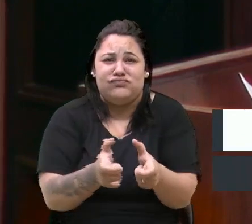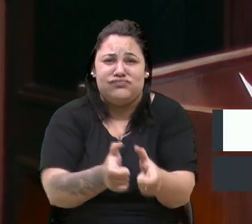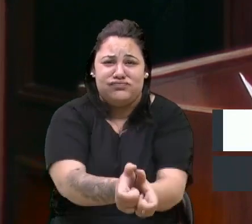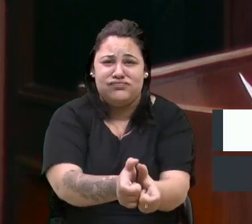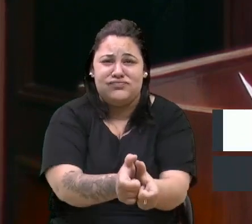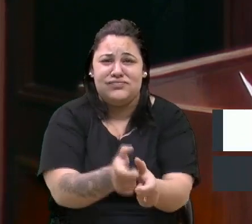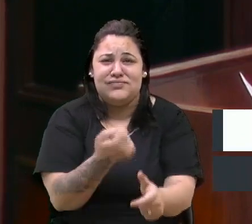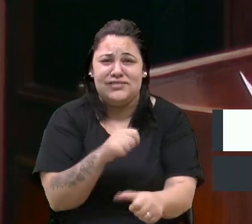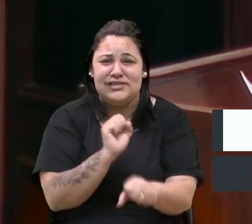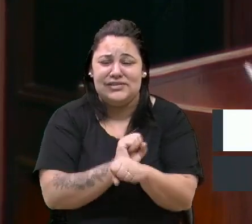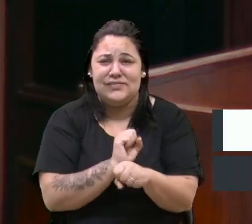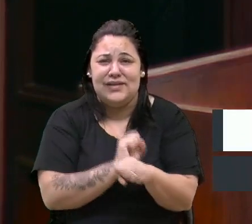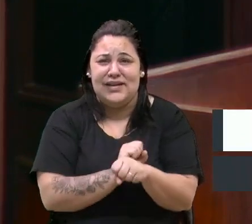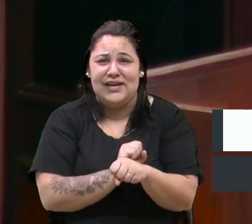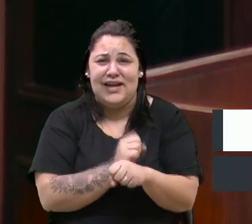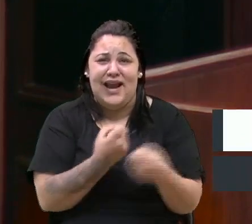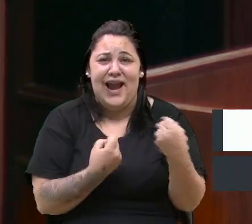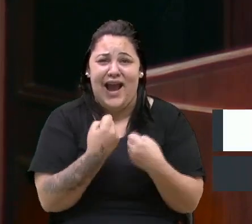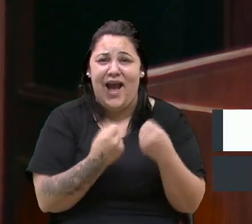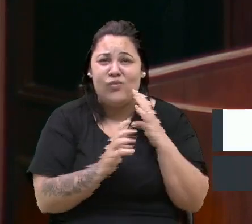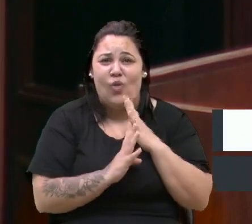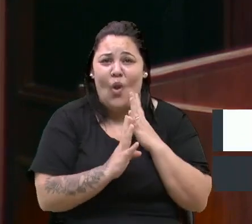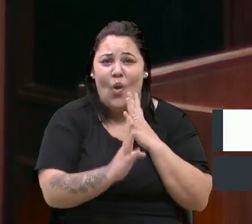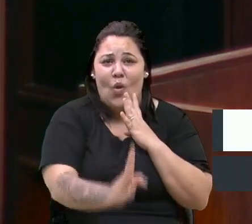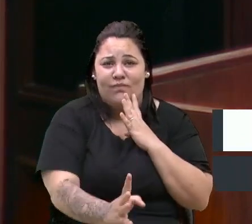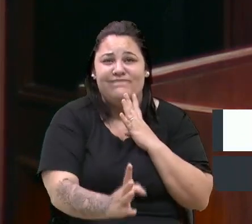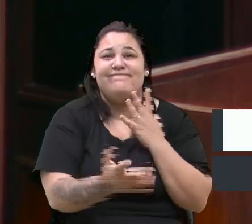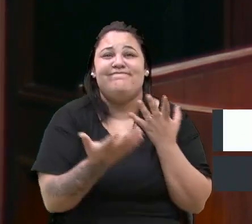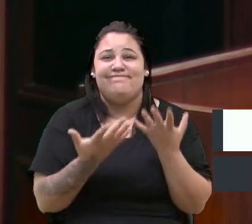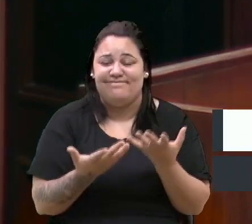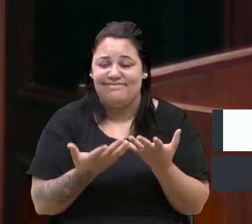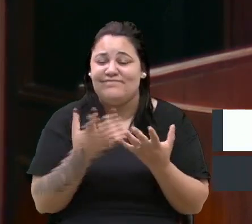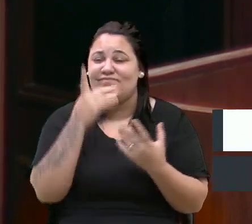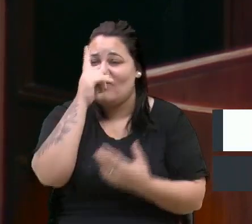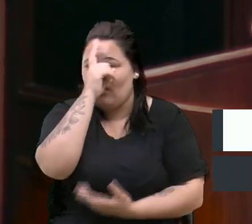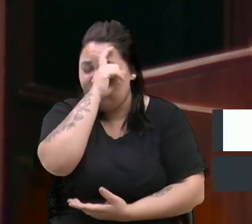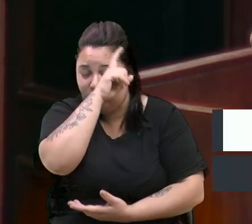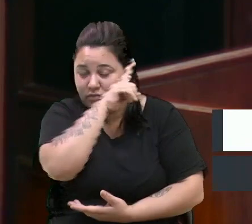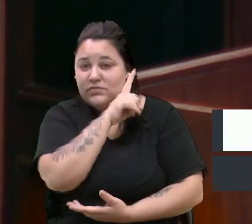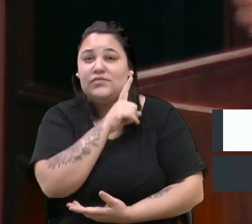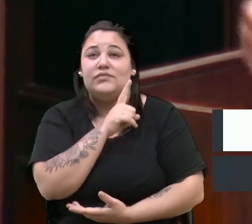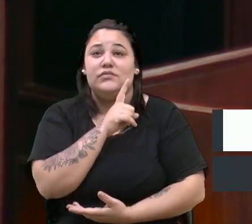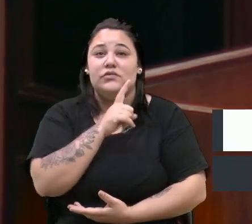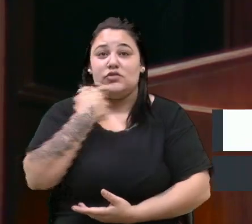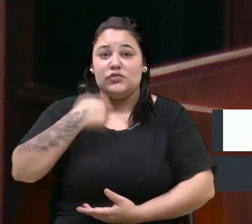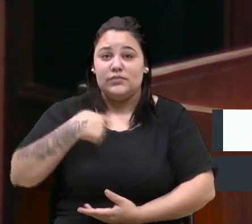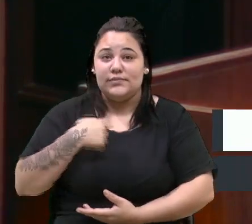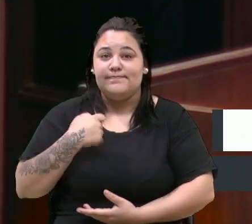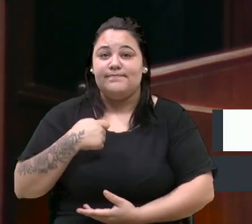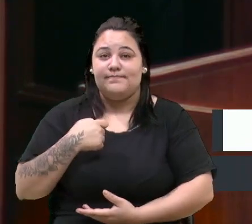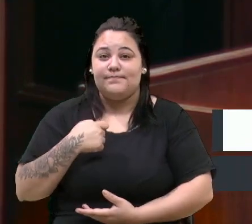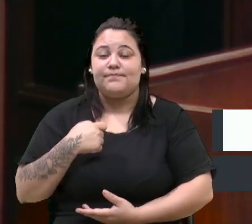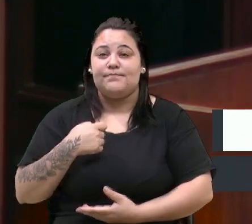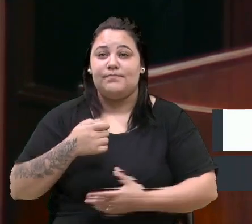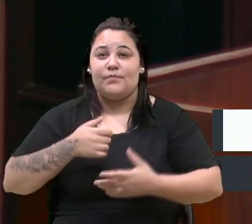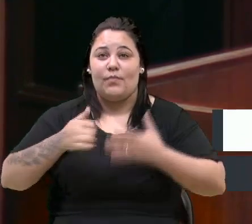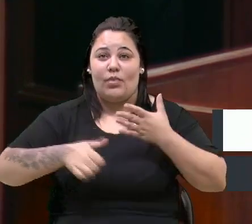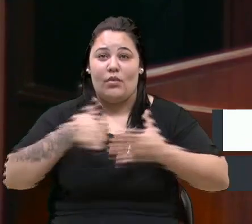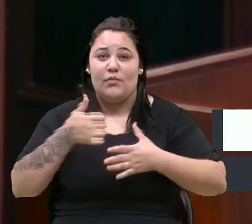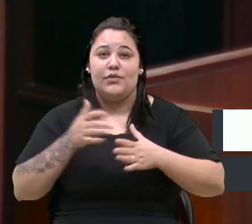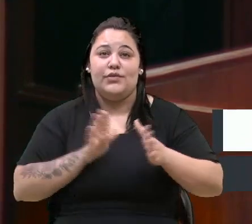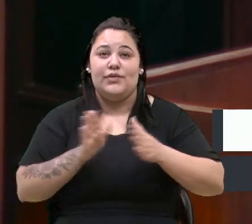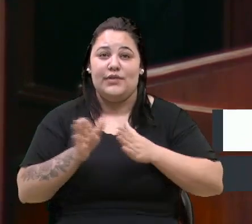aguardar muitos carros na fila, para que a gente possa ir de maneira mais devagar, para poder acessar